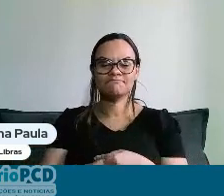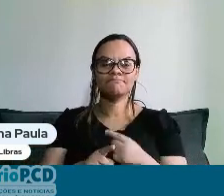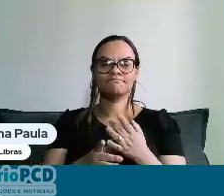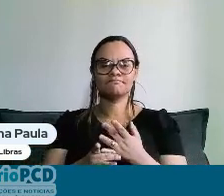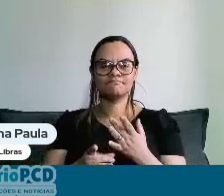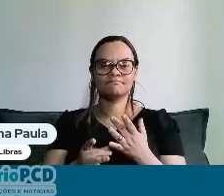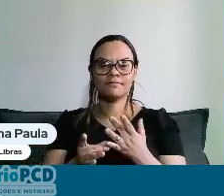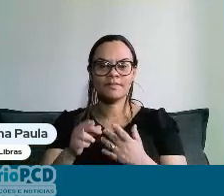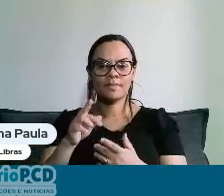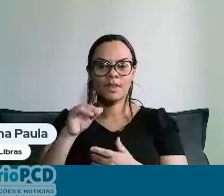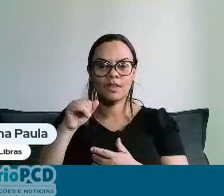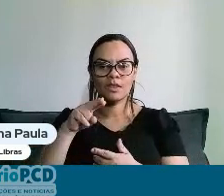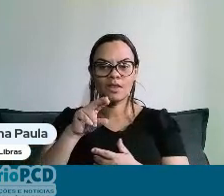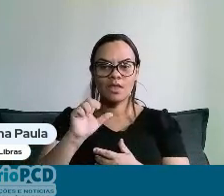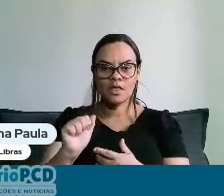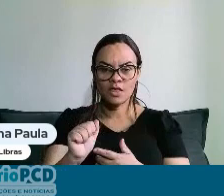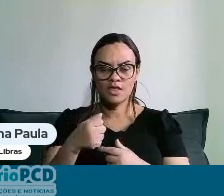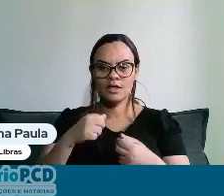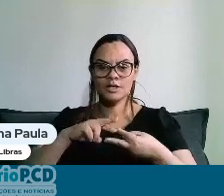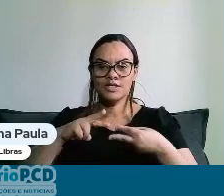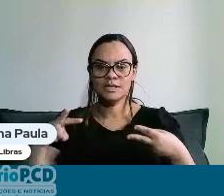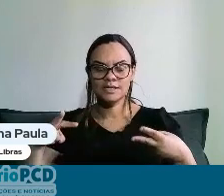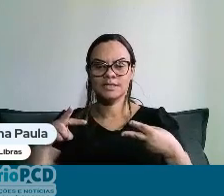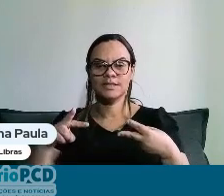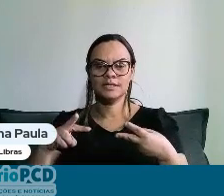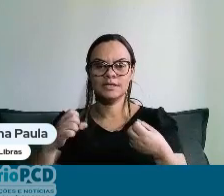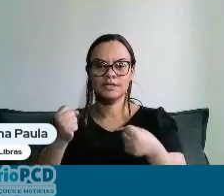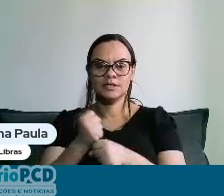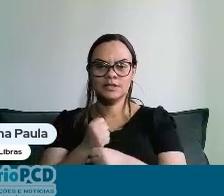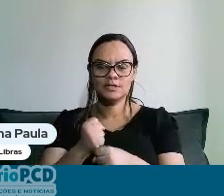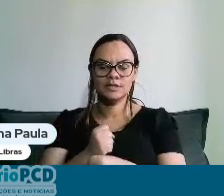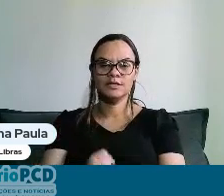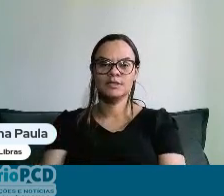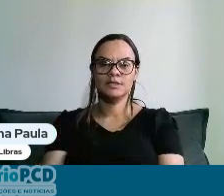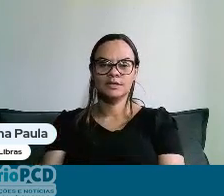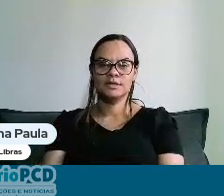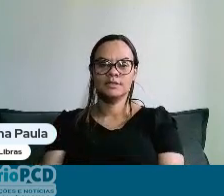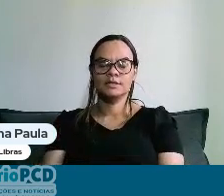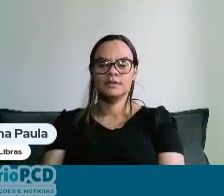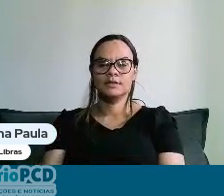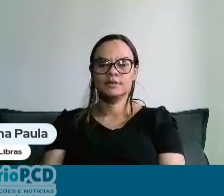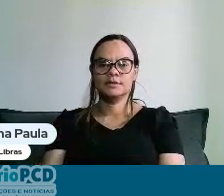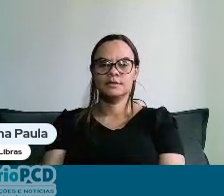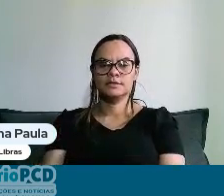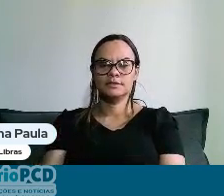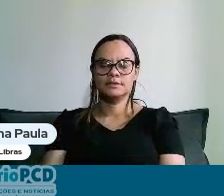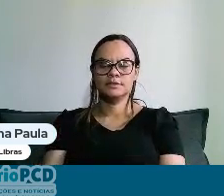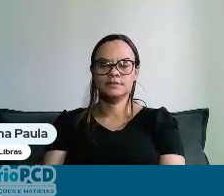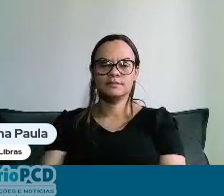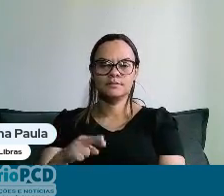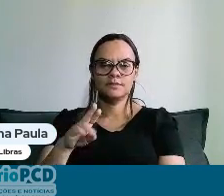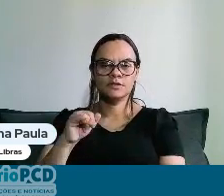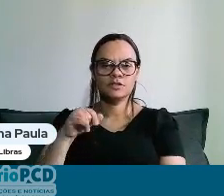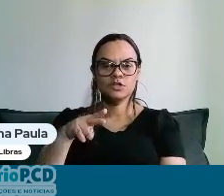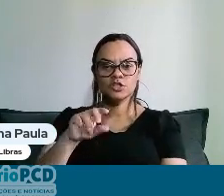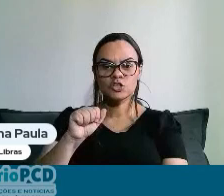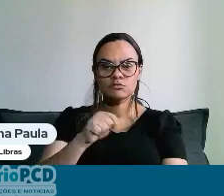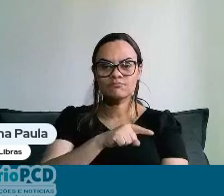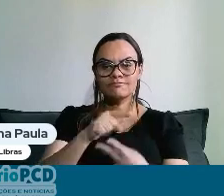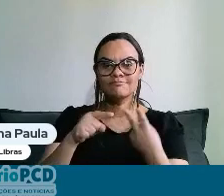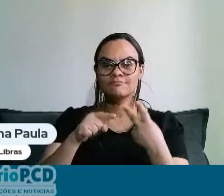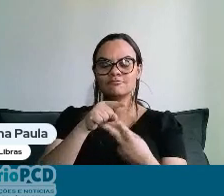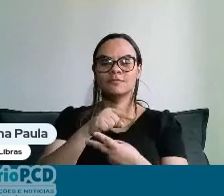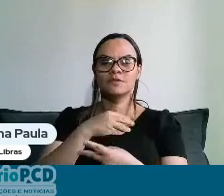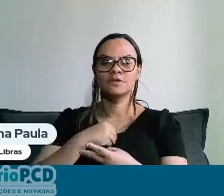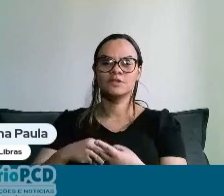ou presença de hematura. Então, se você fazendo anualmente, né, um paciente hipertenso diabético que faça creatinina sérica e parcial de urina, você